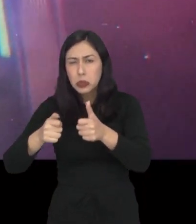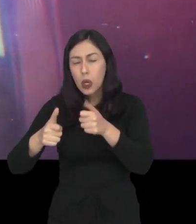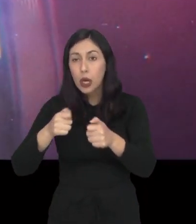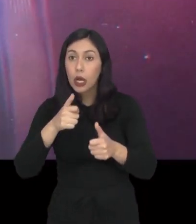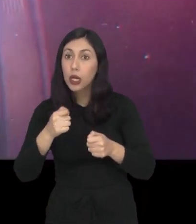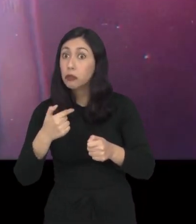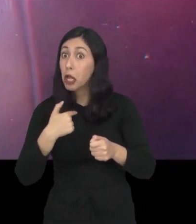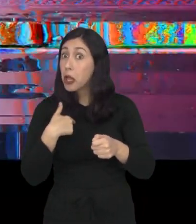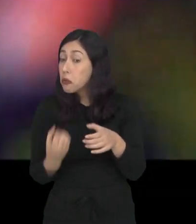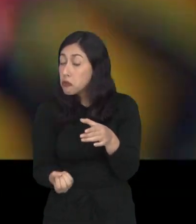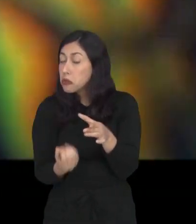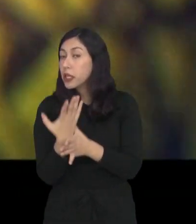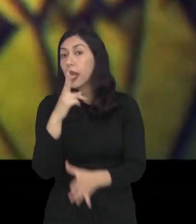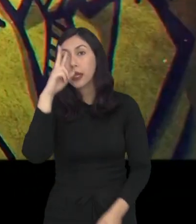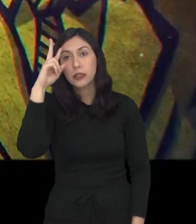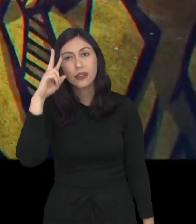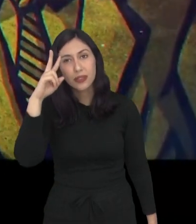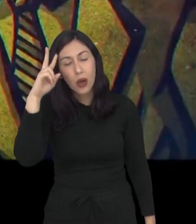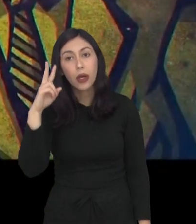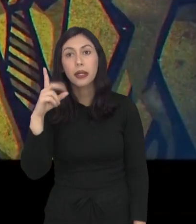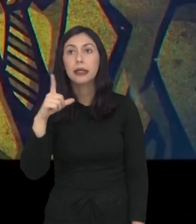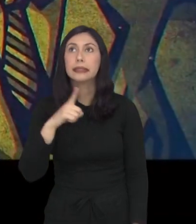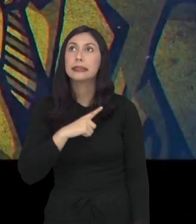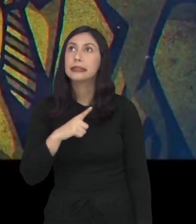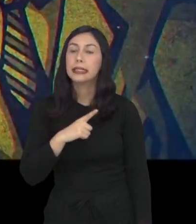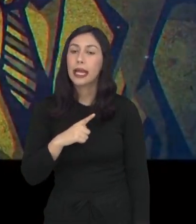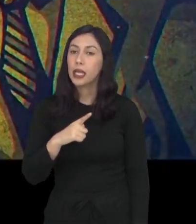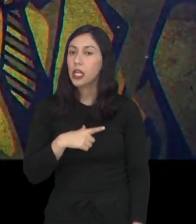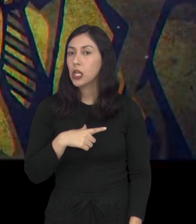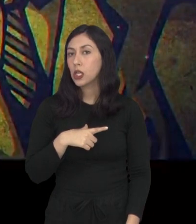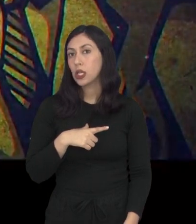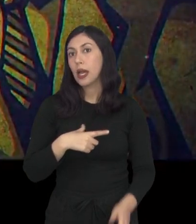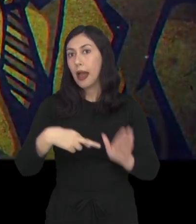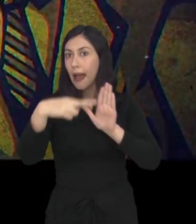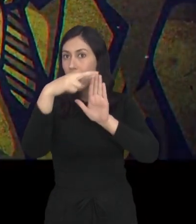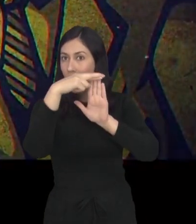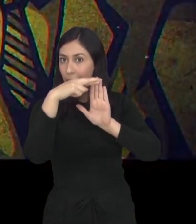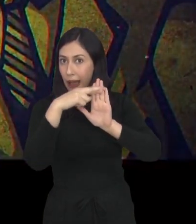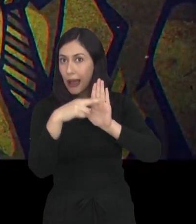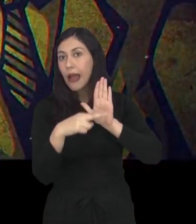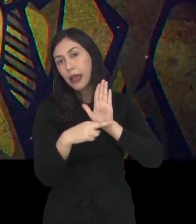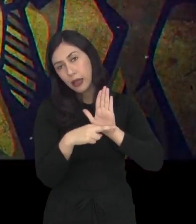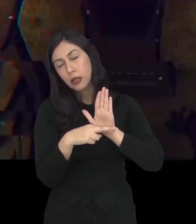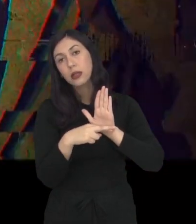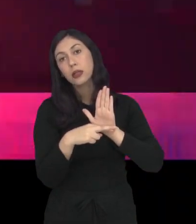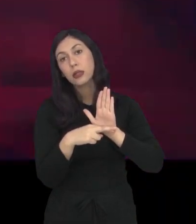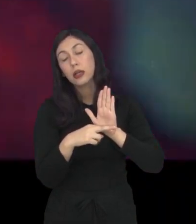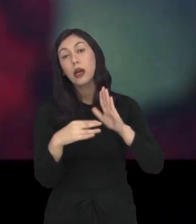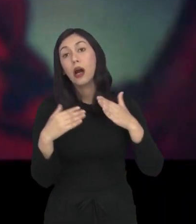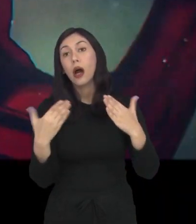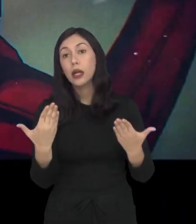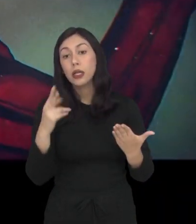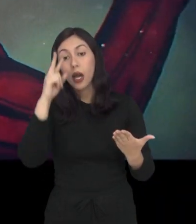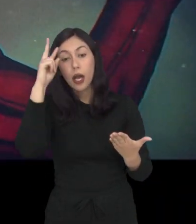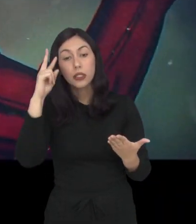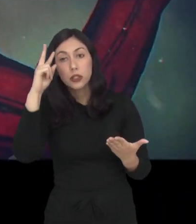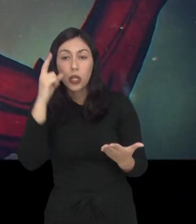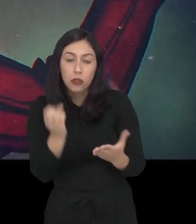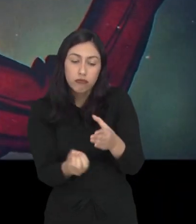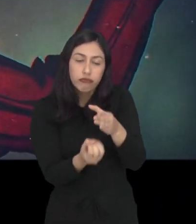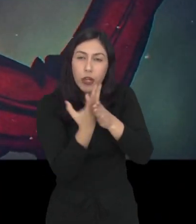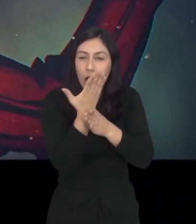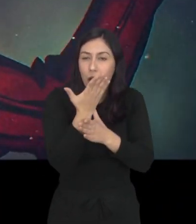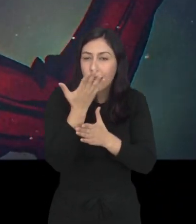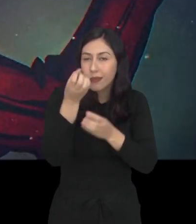que eu criei a história. A gente tem o sistema que é basicamente a regra para poder jogar o jogo, e aí a história eu acabo criando pra gente